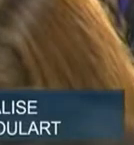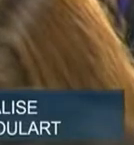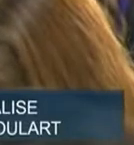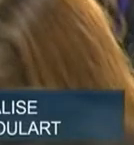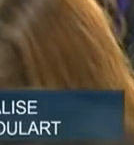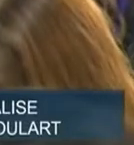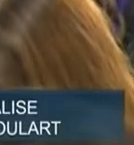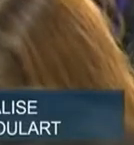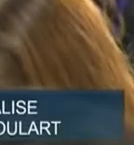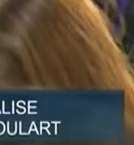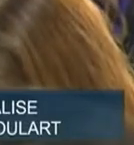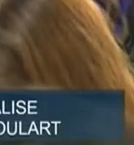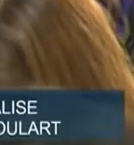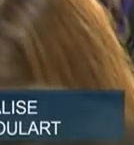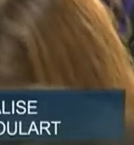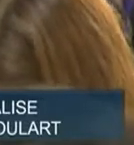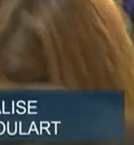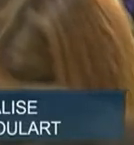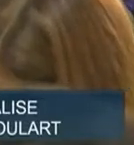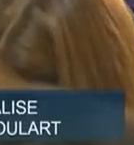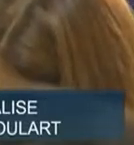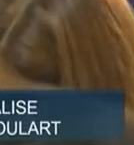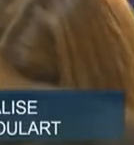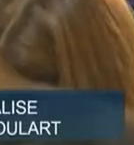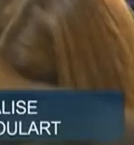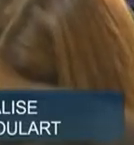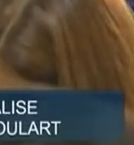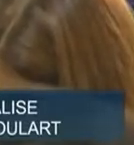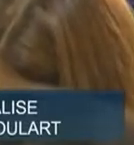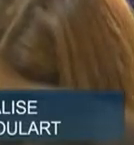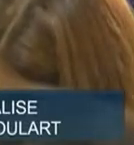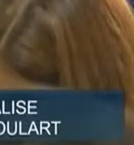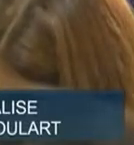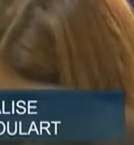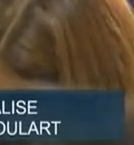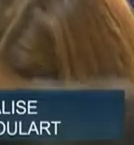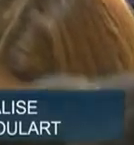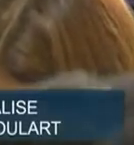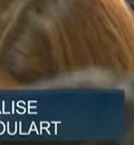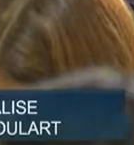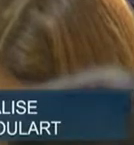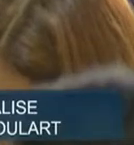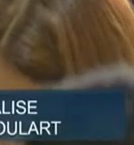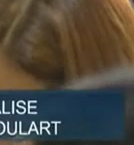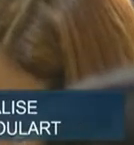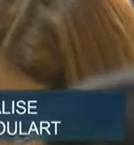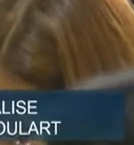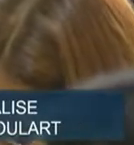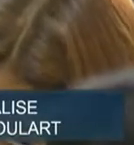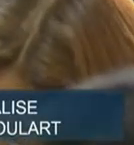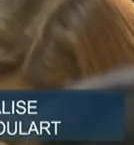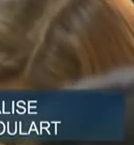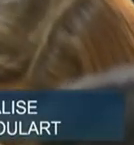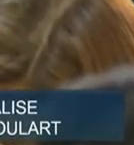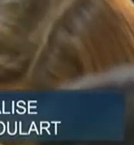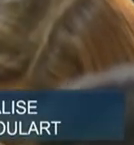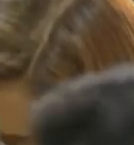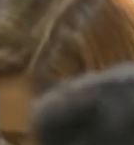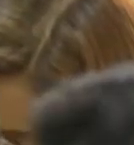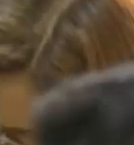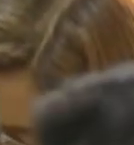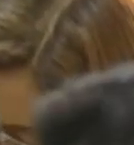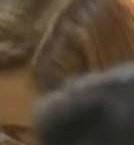vicente agora pela manhã o stj concedeu uma liminar para a família a impedindo a divulgação de imagens